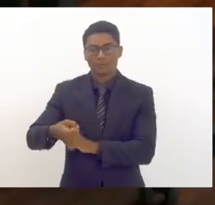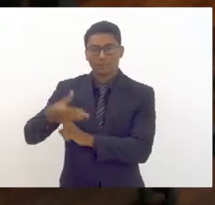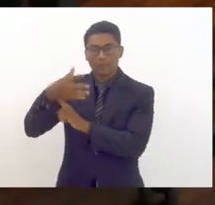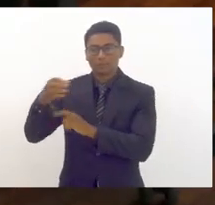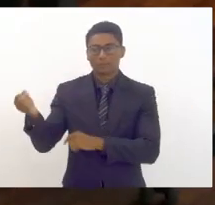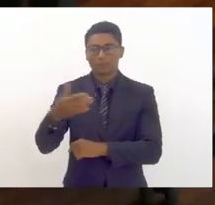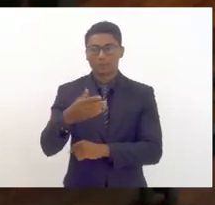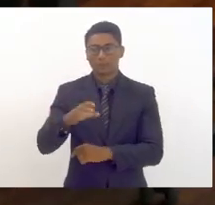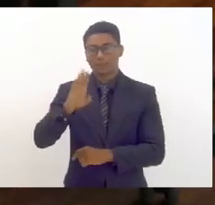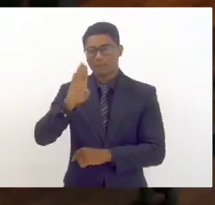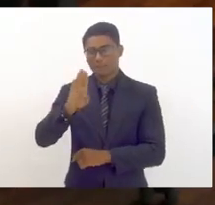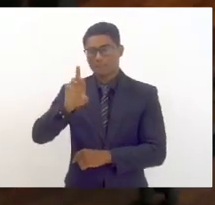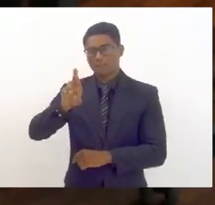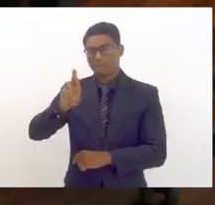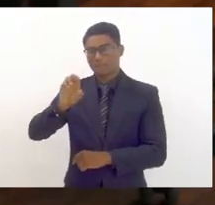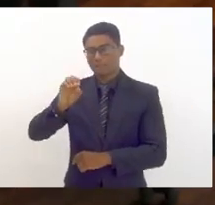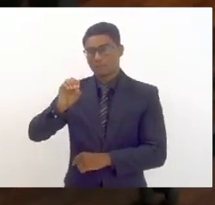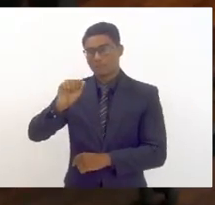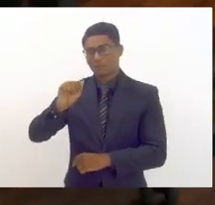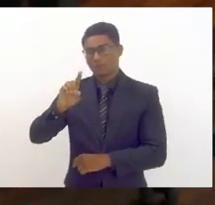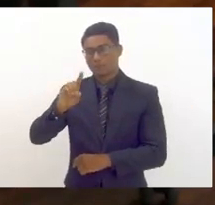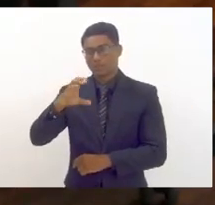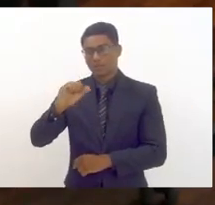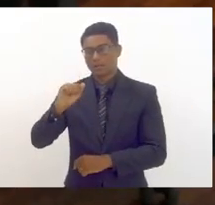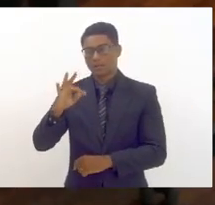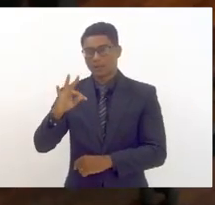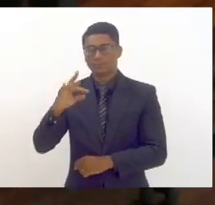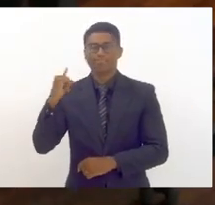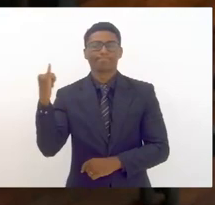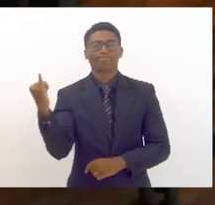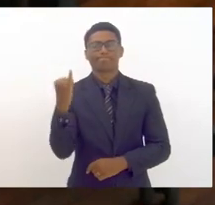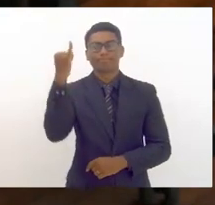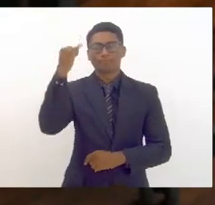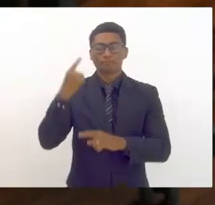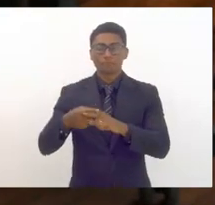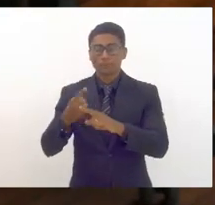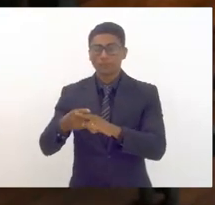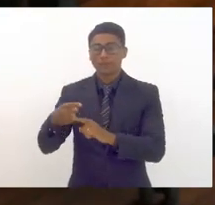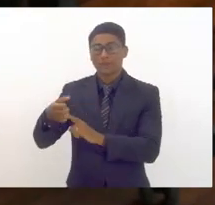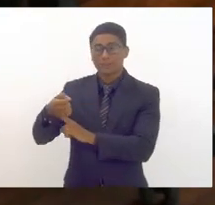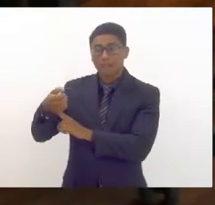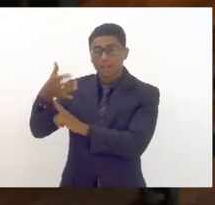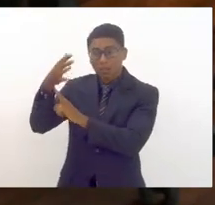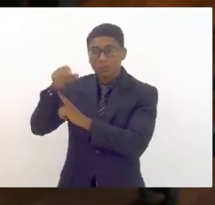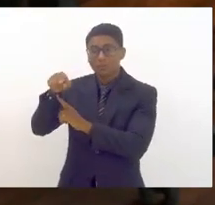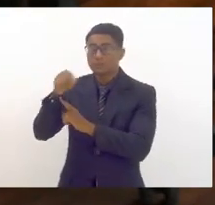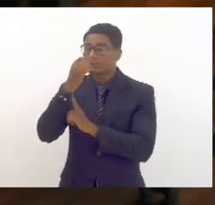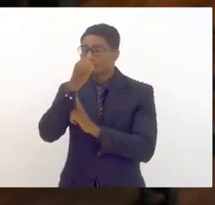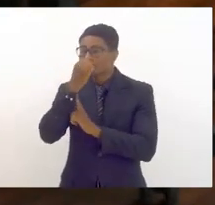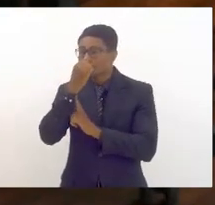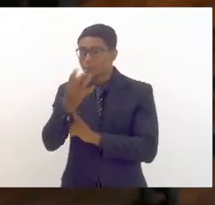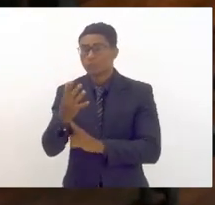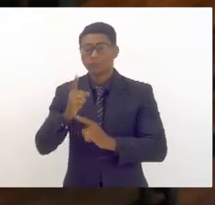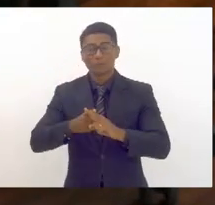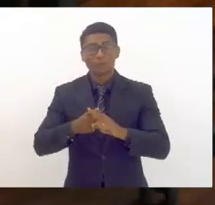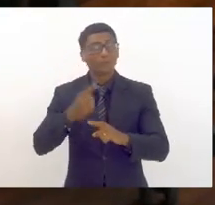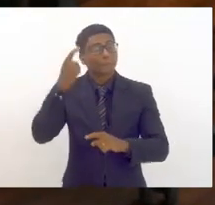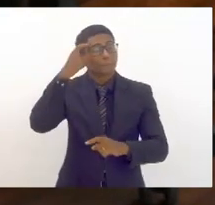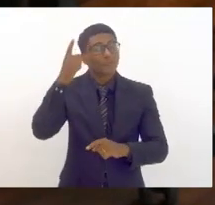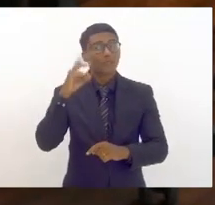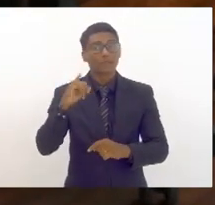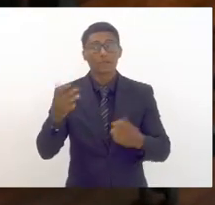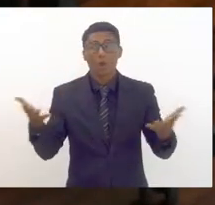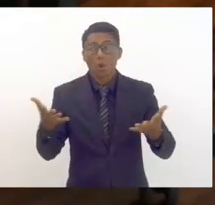isso é muito importante, porque a gente acredita realmente que essa seja a ferramenta. Porque se ela fosse implementada hoje no nosso